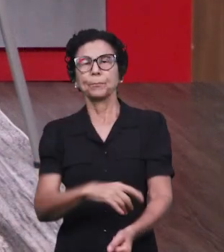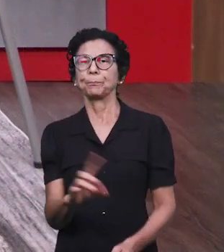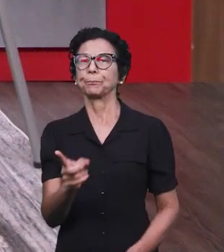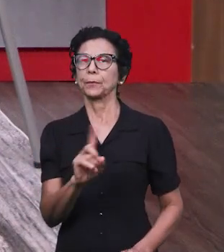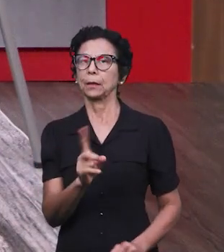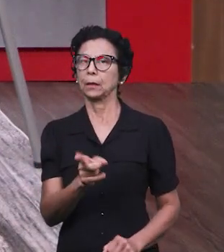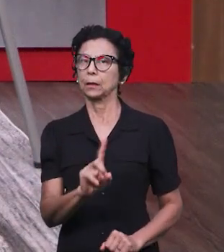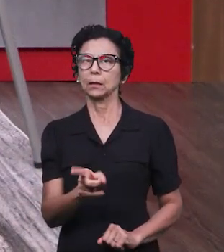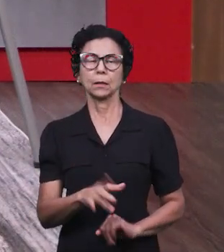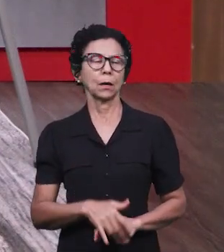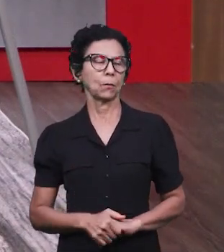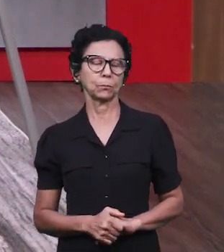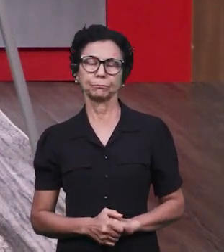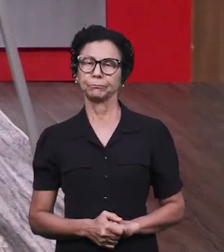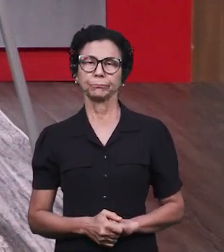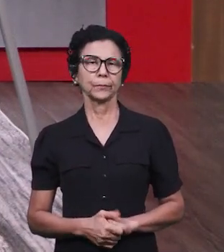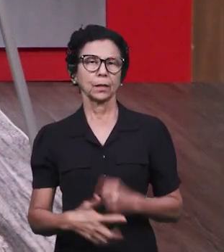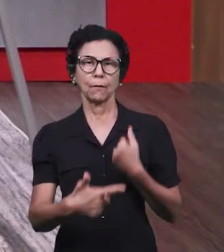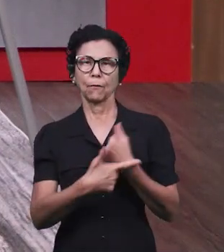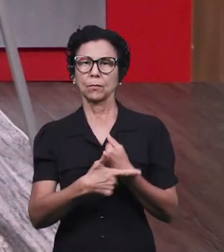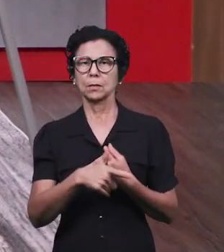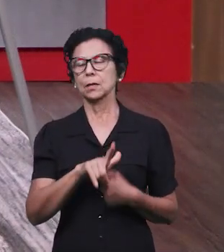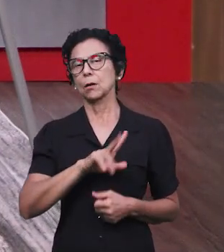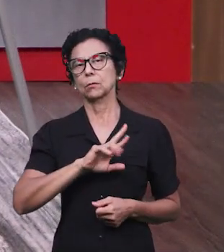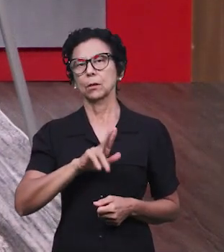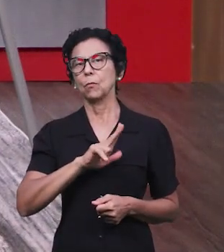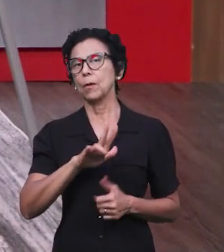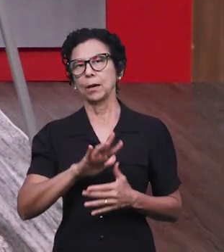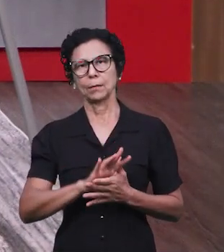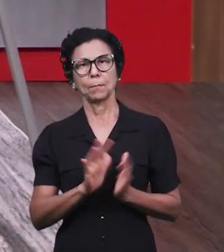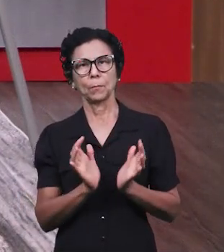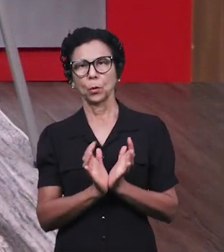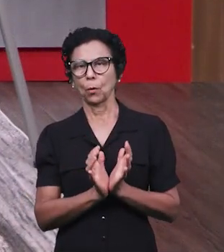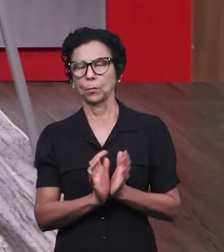de dar um remédio, de prestar um atendimento clínico.